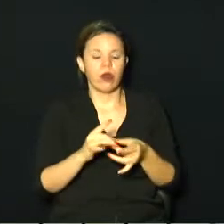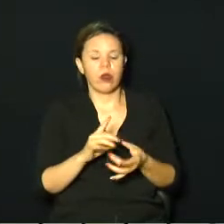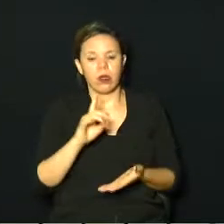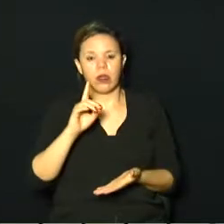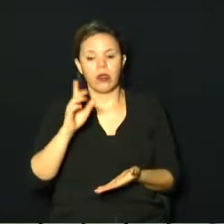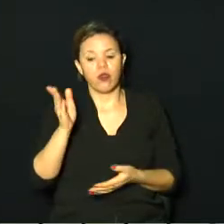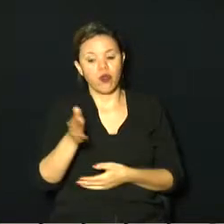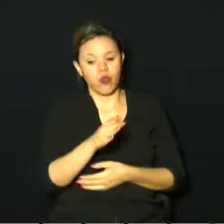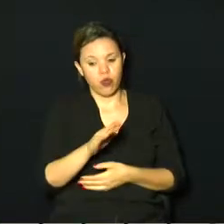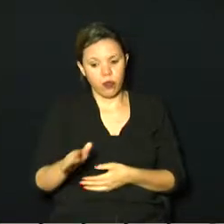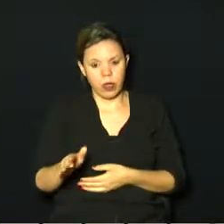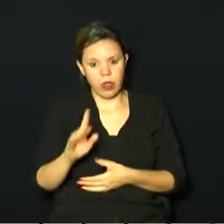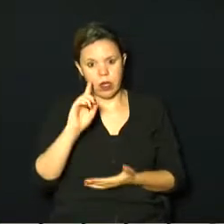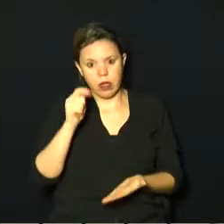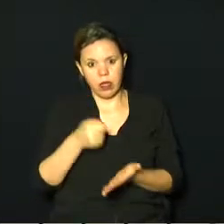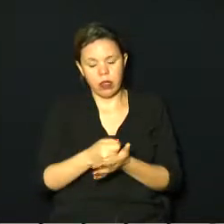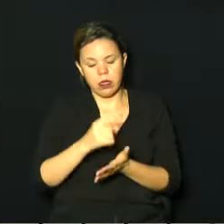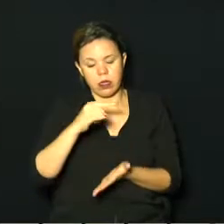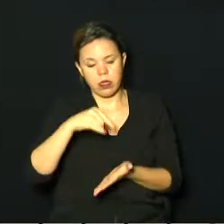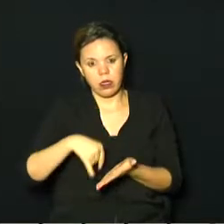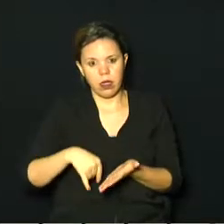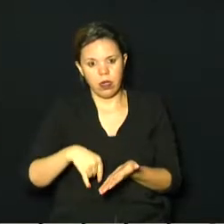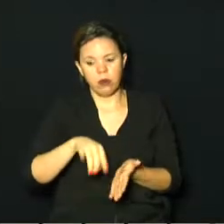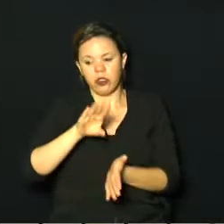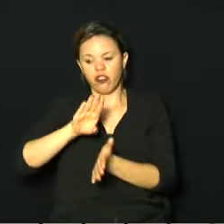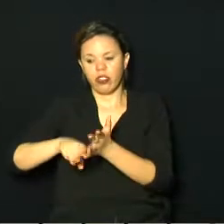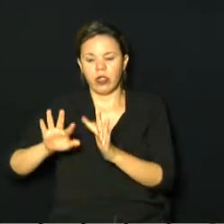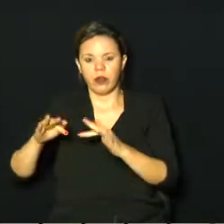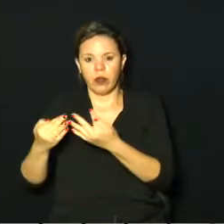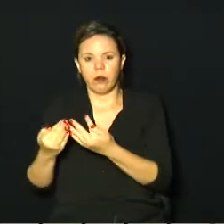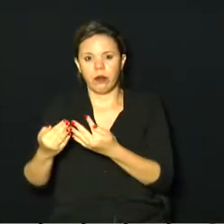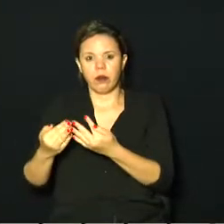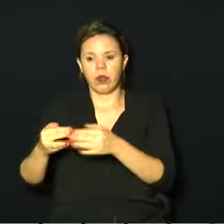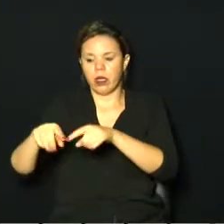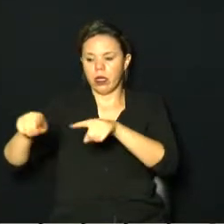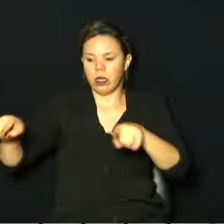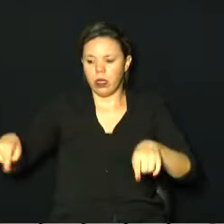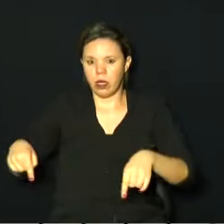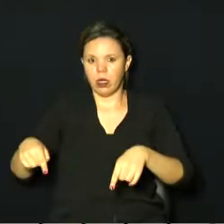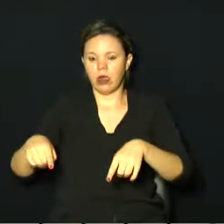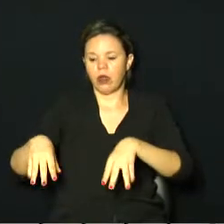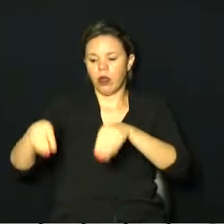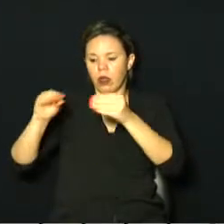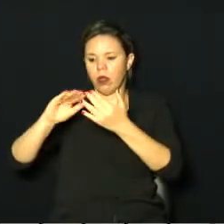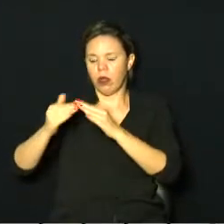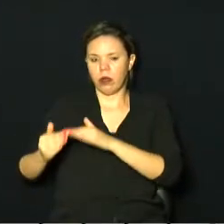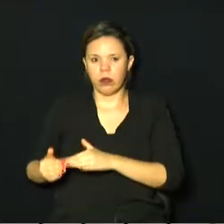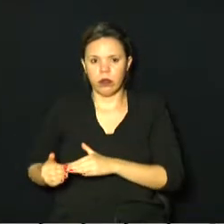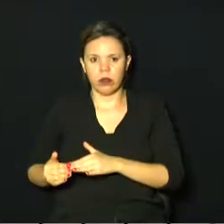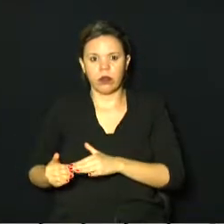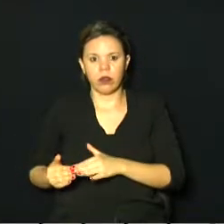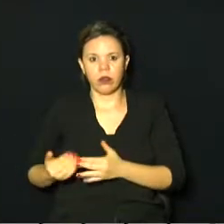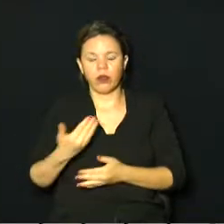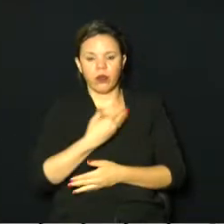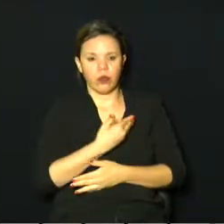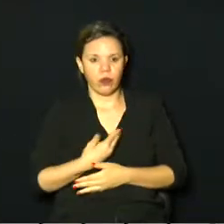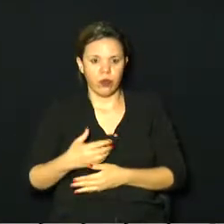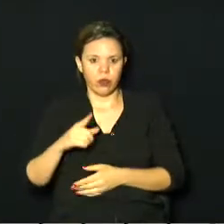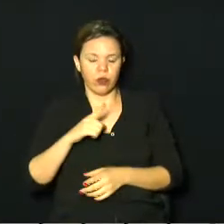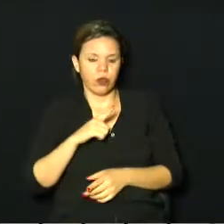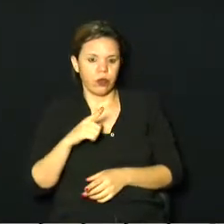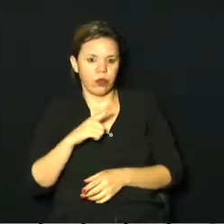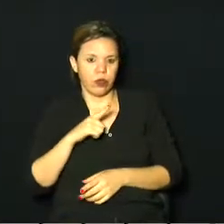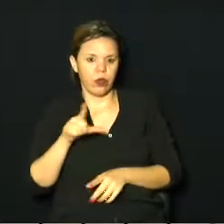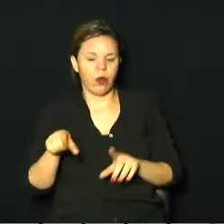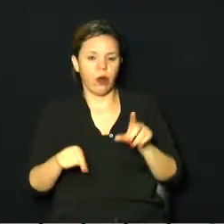decisão e um caminho para que o poder público possa buscar alternativa.